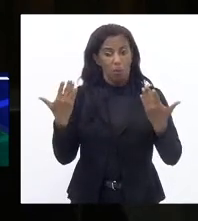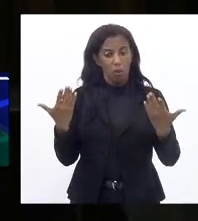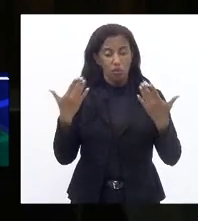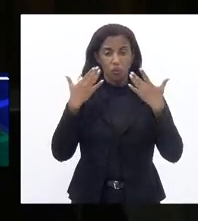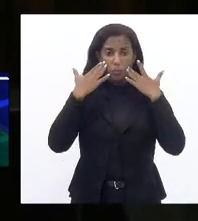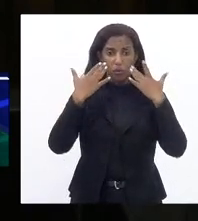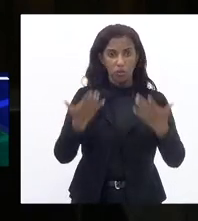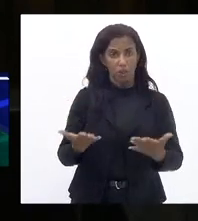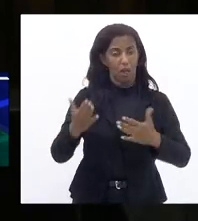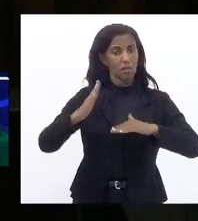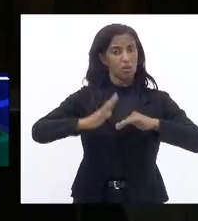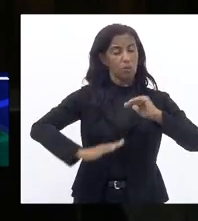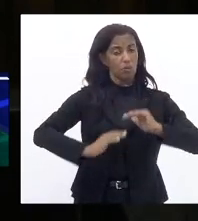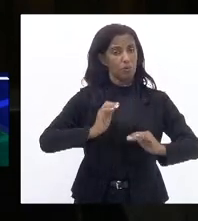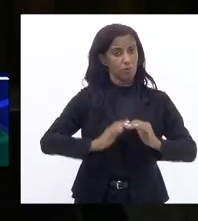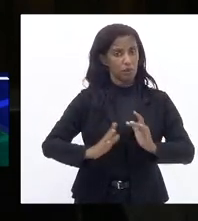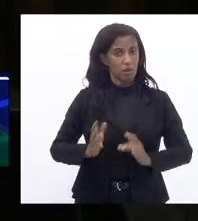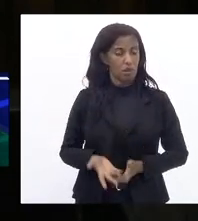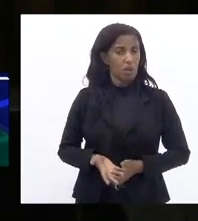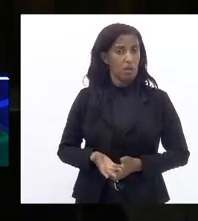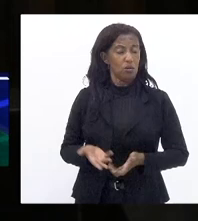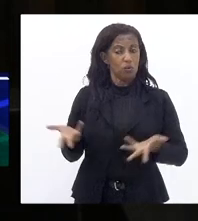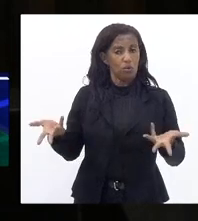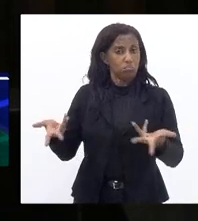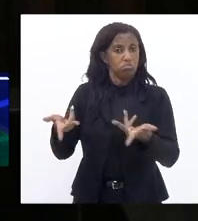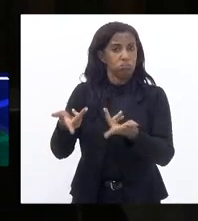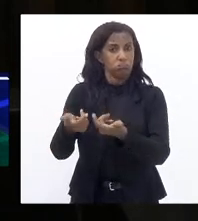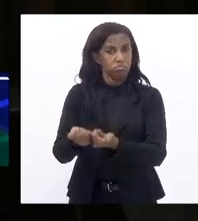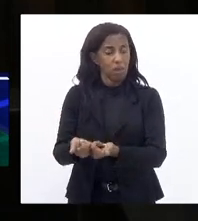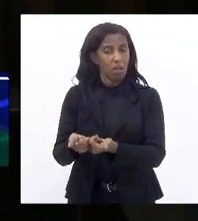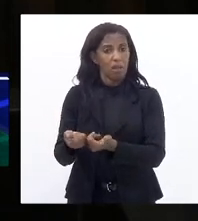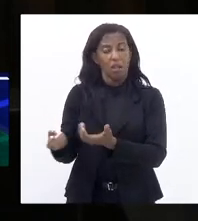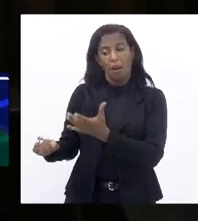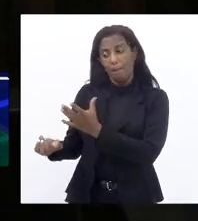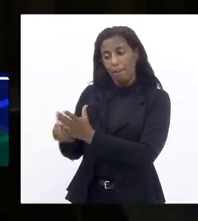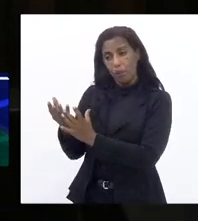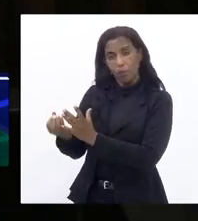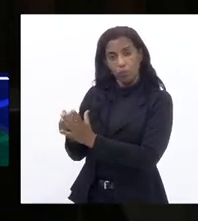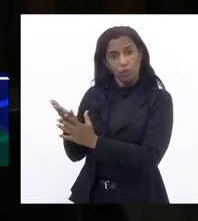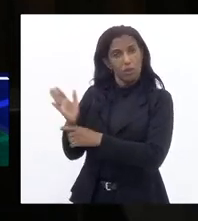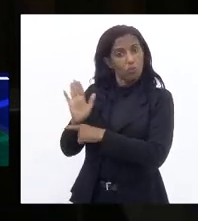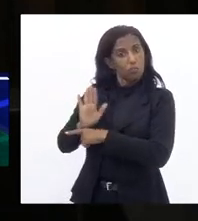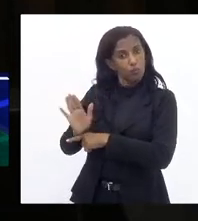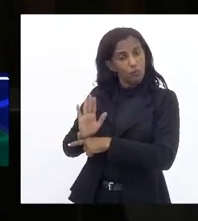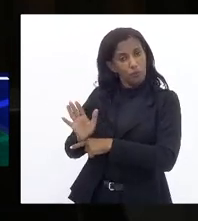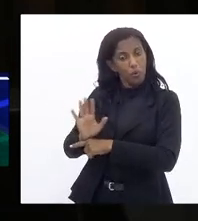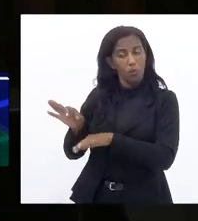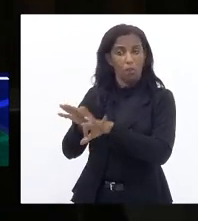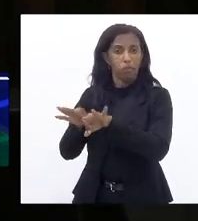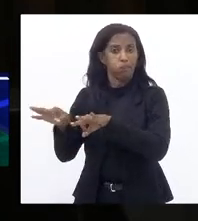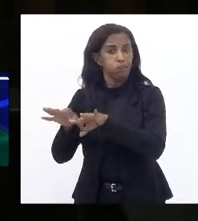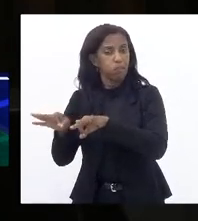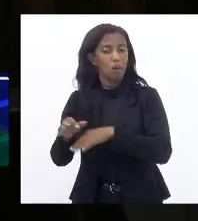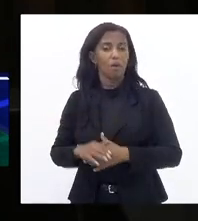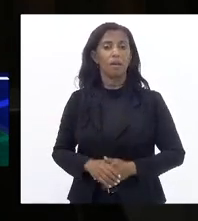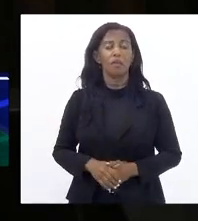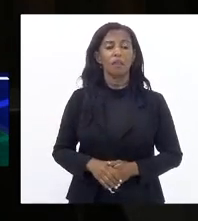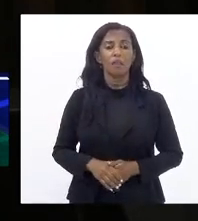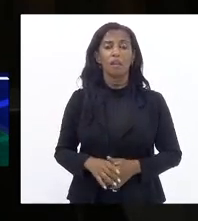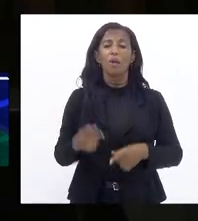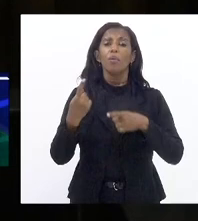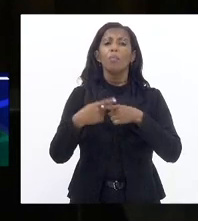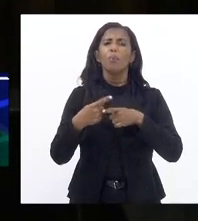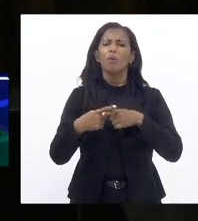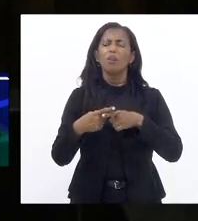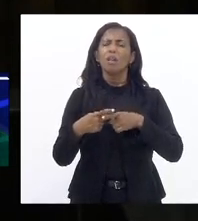veia profissional, a sua excelência na produção de um documentário, de um filme. Por que